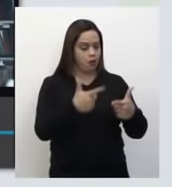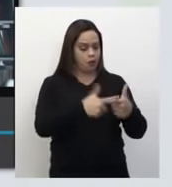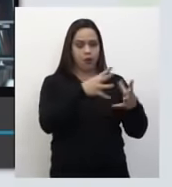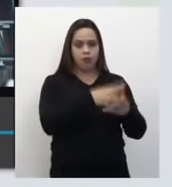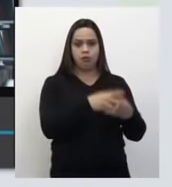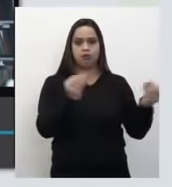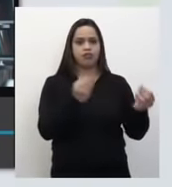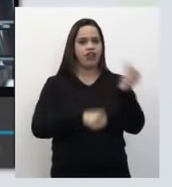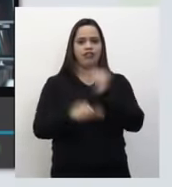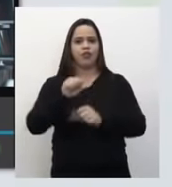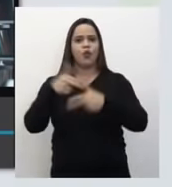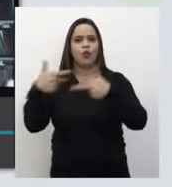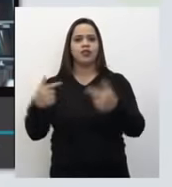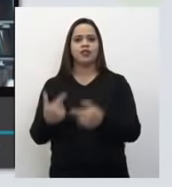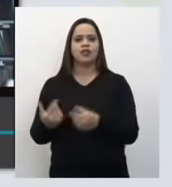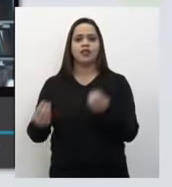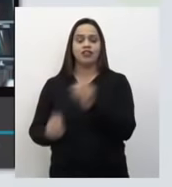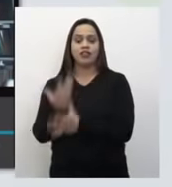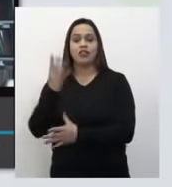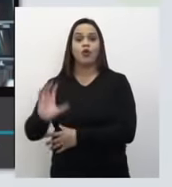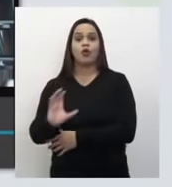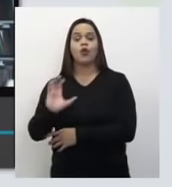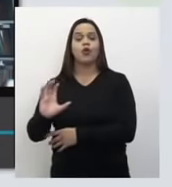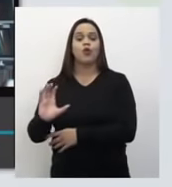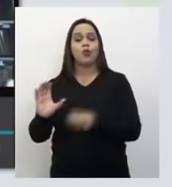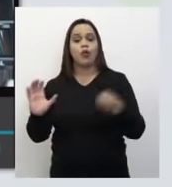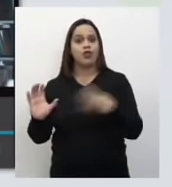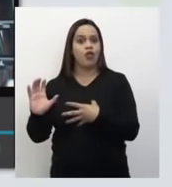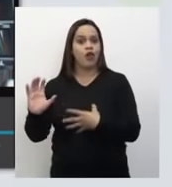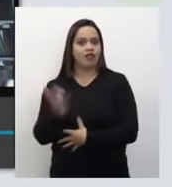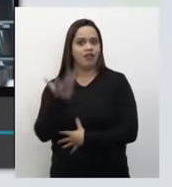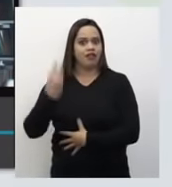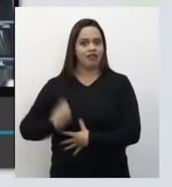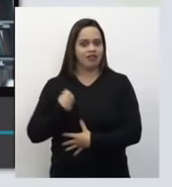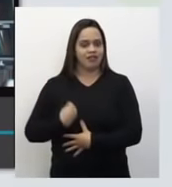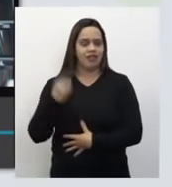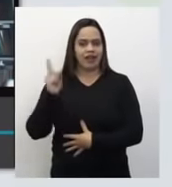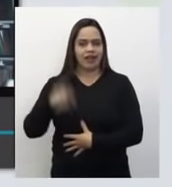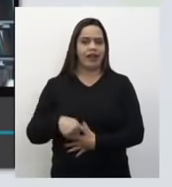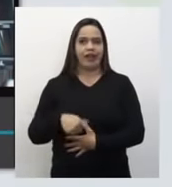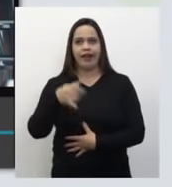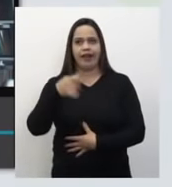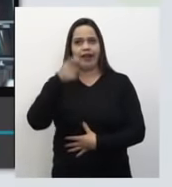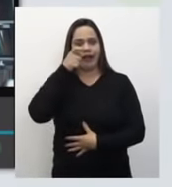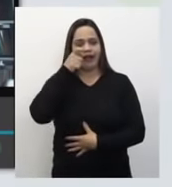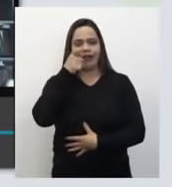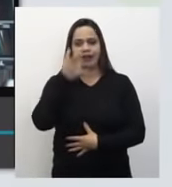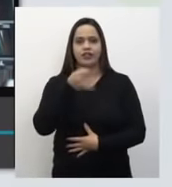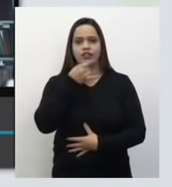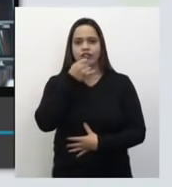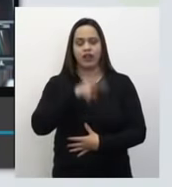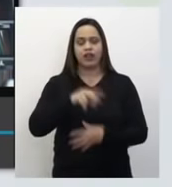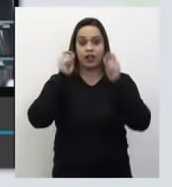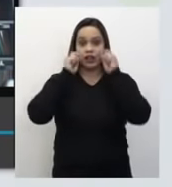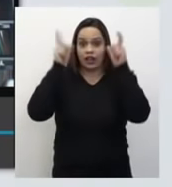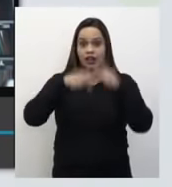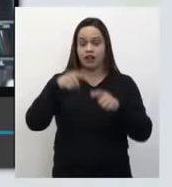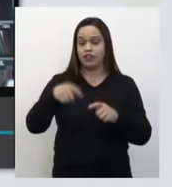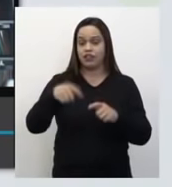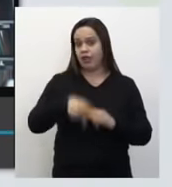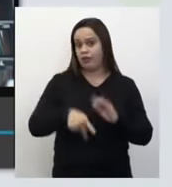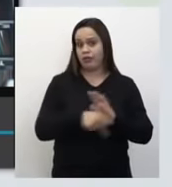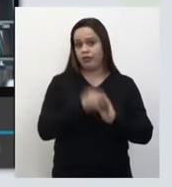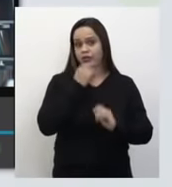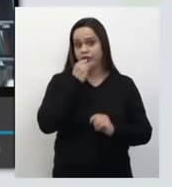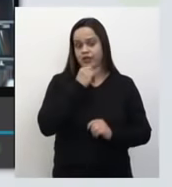outra coisa, e a gente criou uma nova realidade. Um exemplo interessante aí é o próprio telefone celular, que é uma coisa que era raríssima